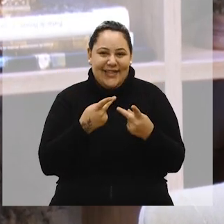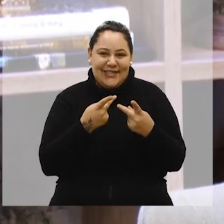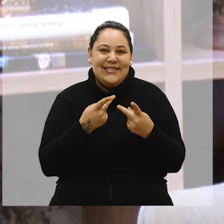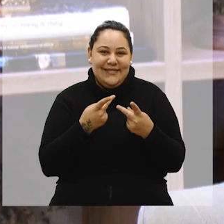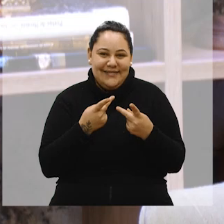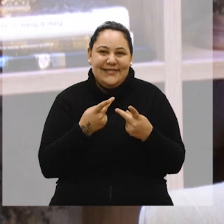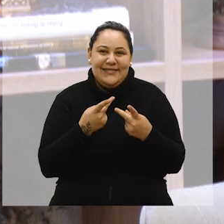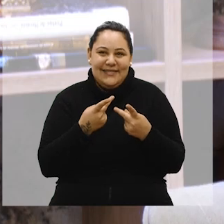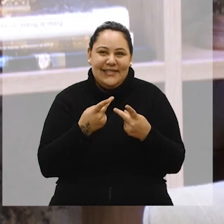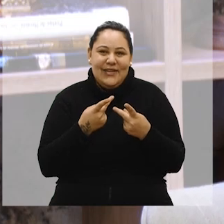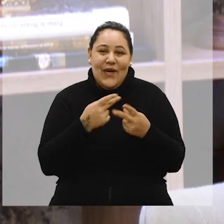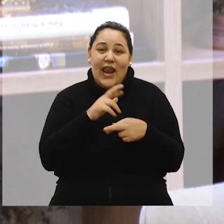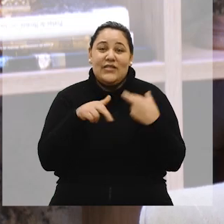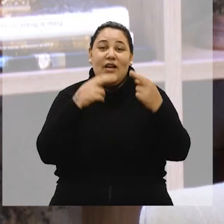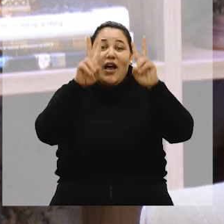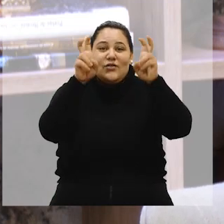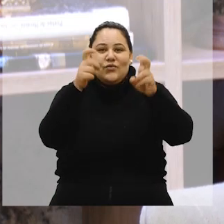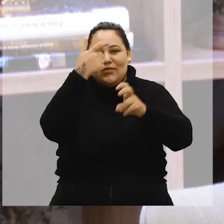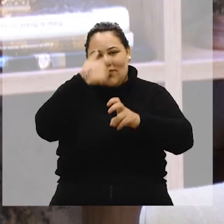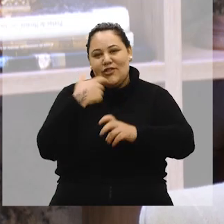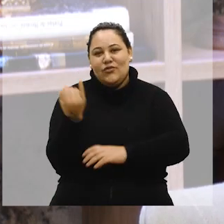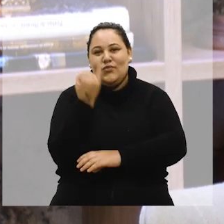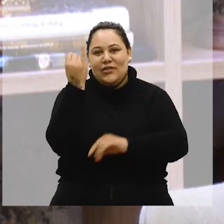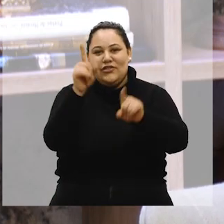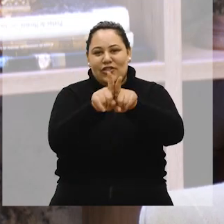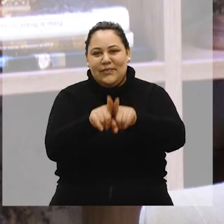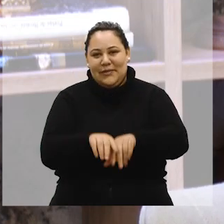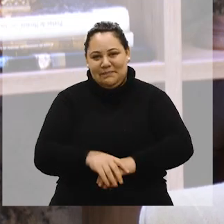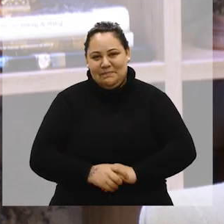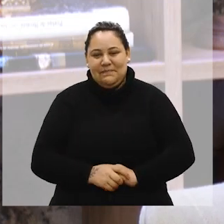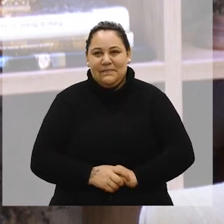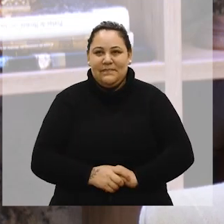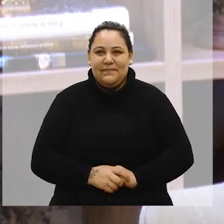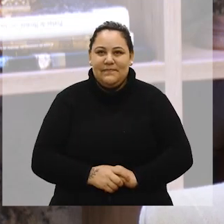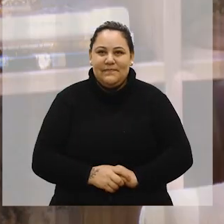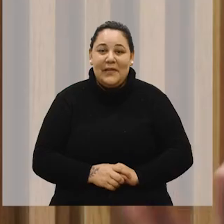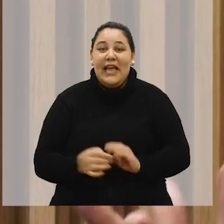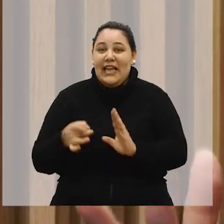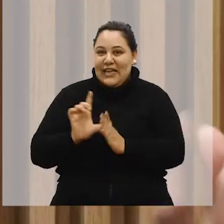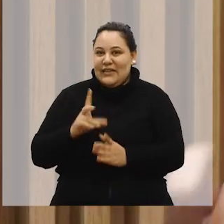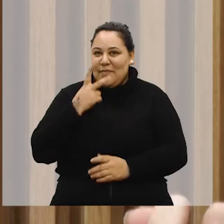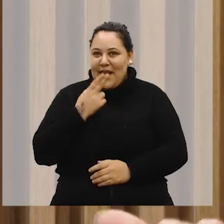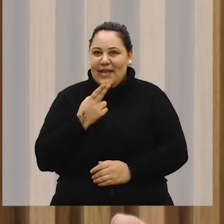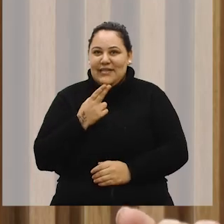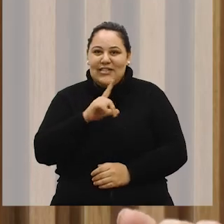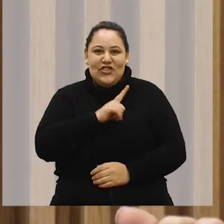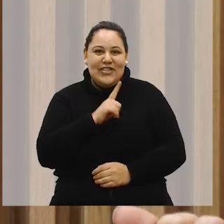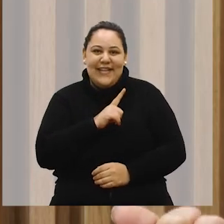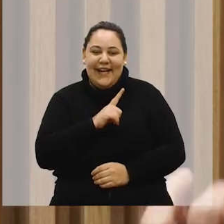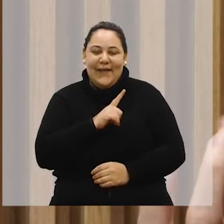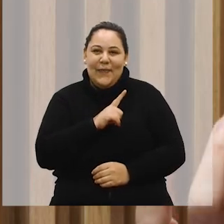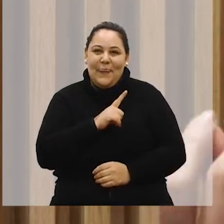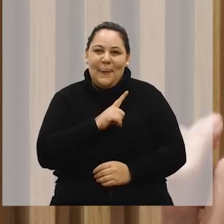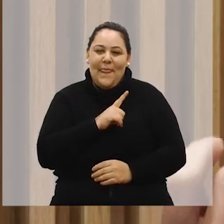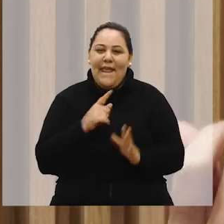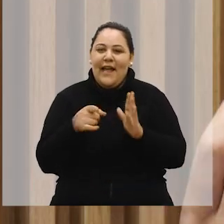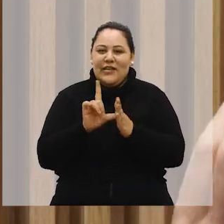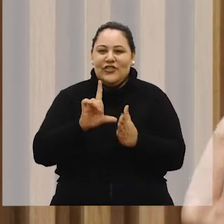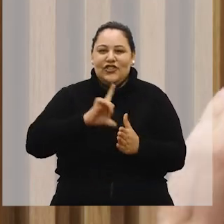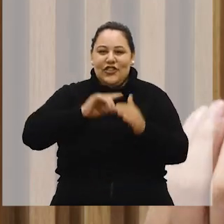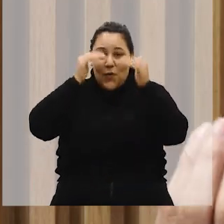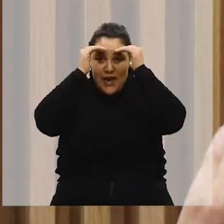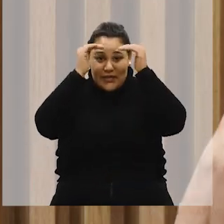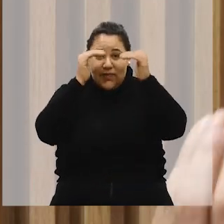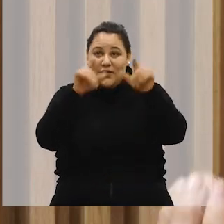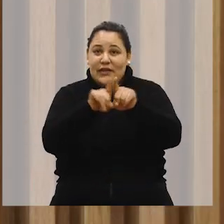muitos temas, né? Acho que isso é um ponto importante também. E que antes me parece que tinha. Né? Antes existia